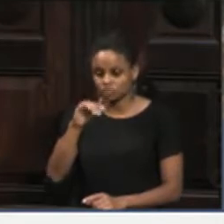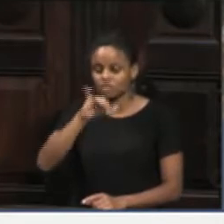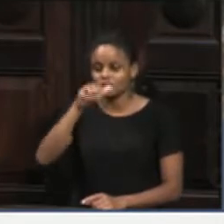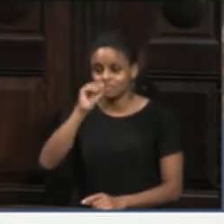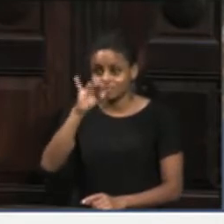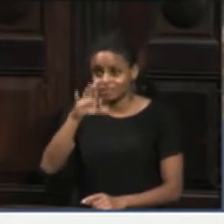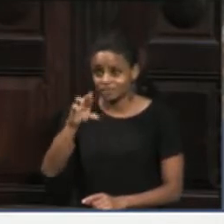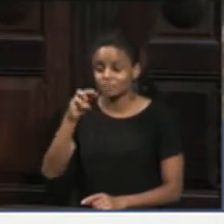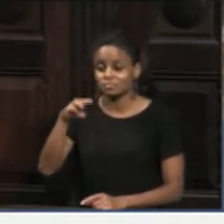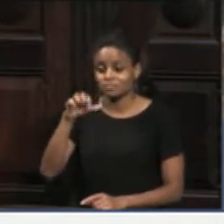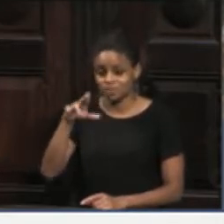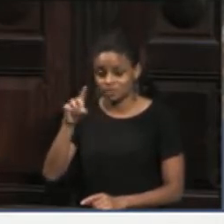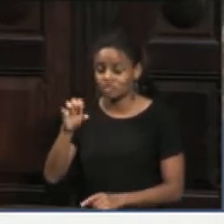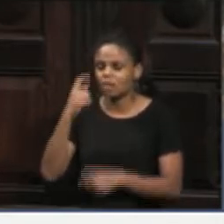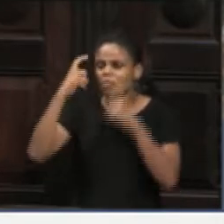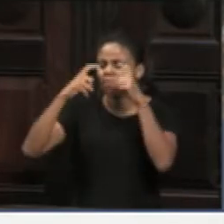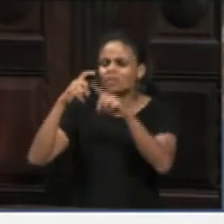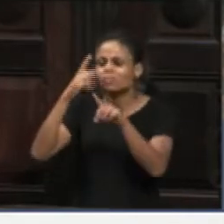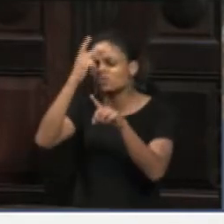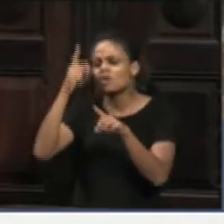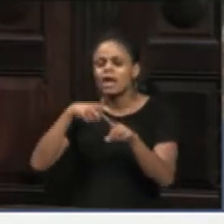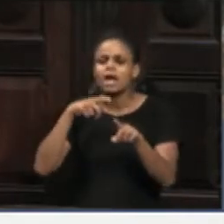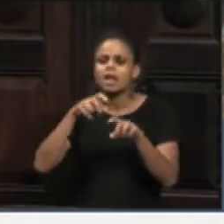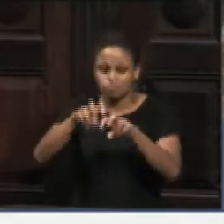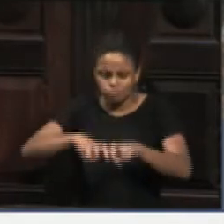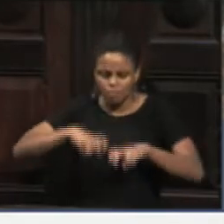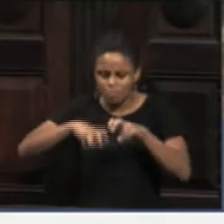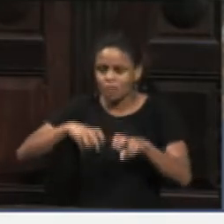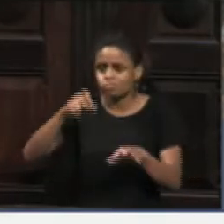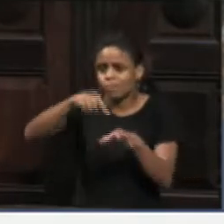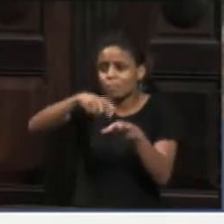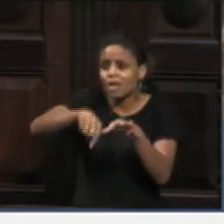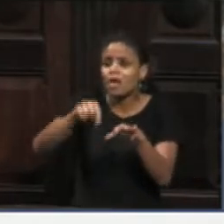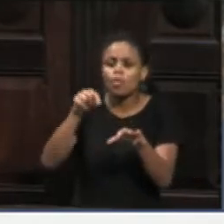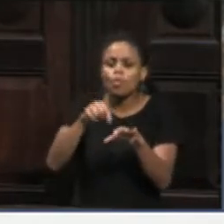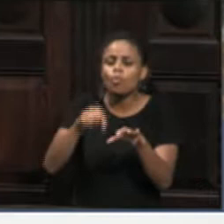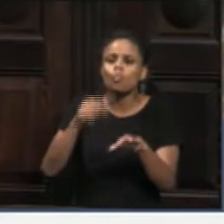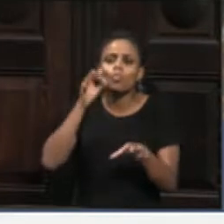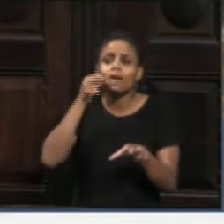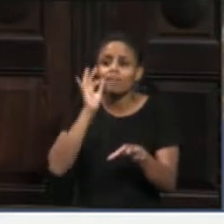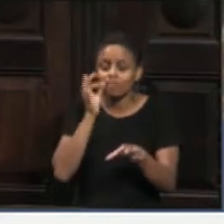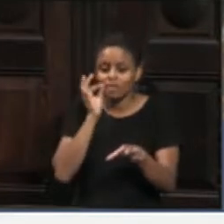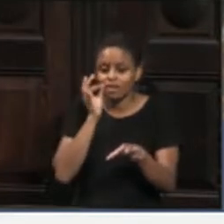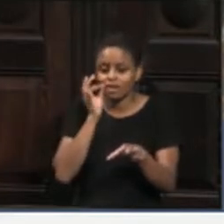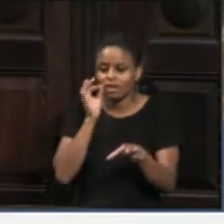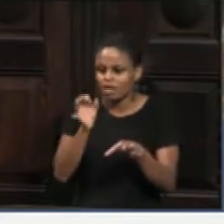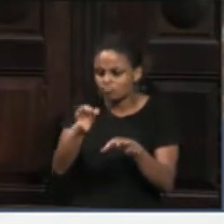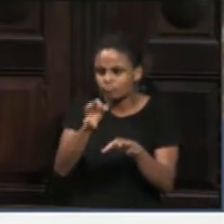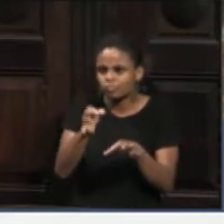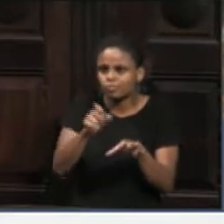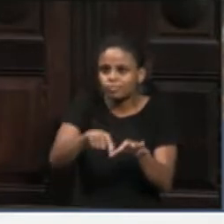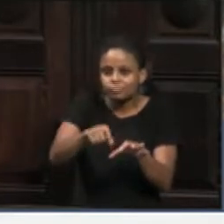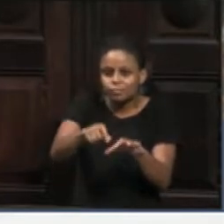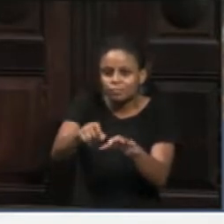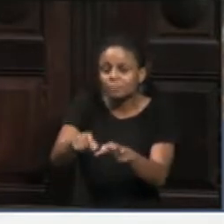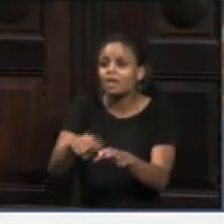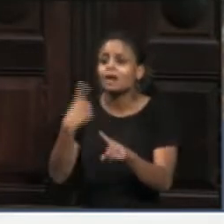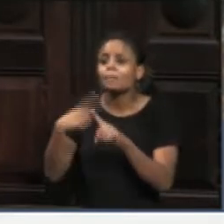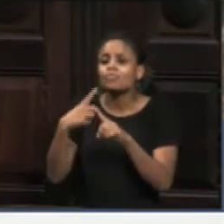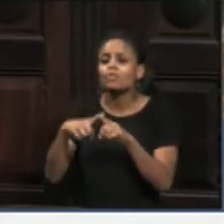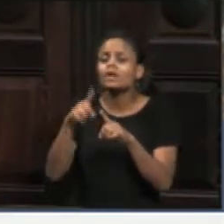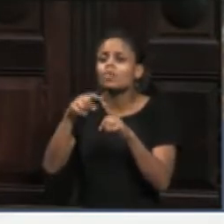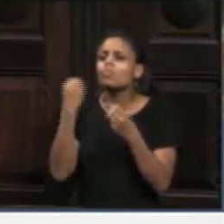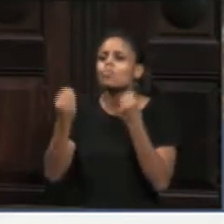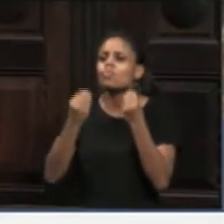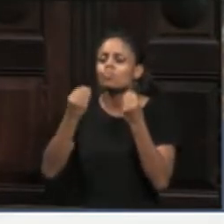café, porque esse café é transportado de diversos